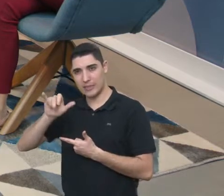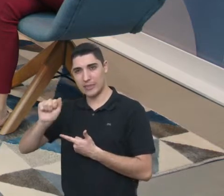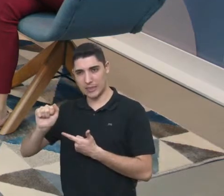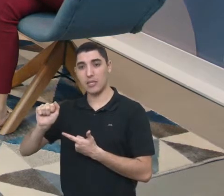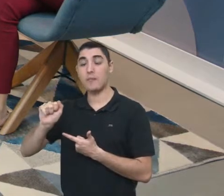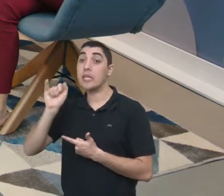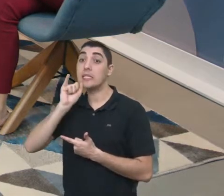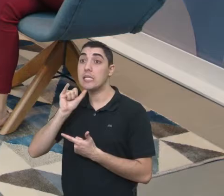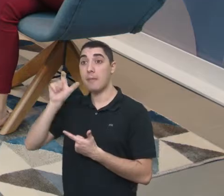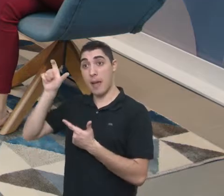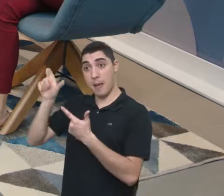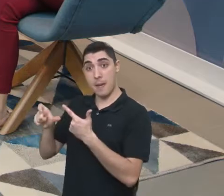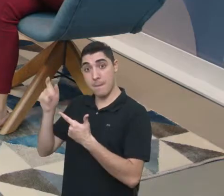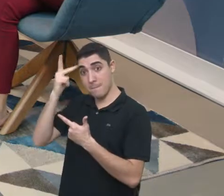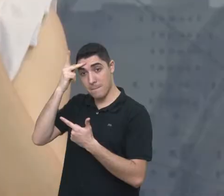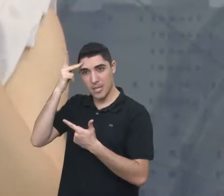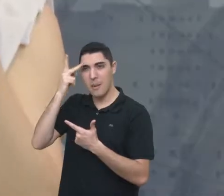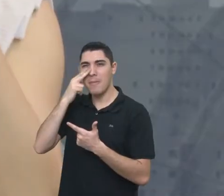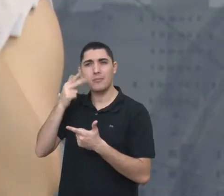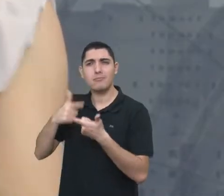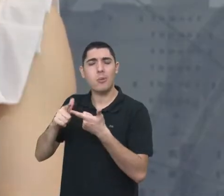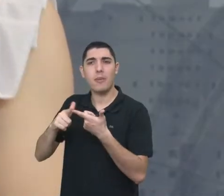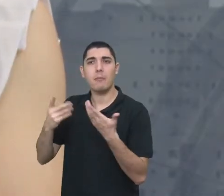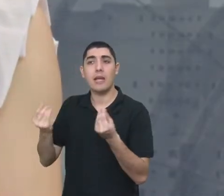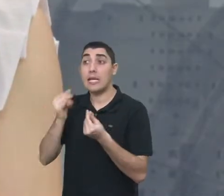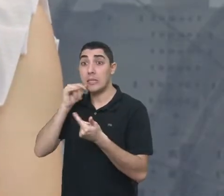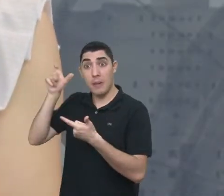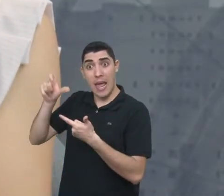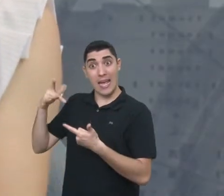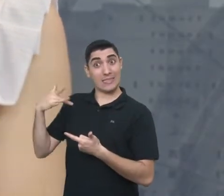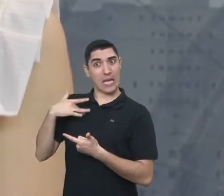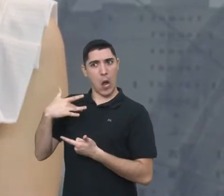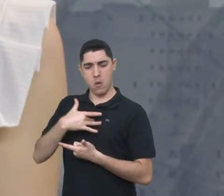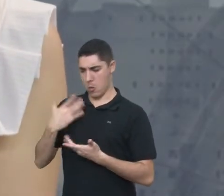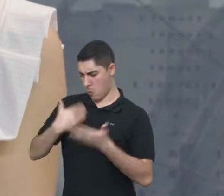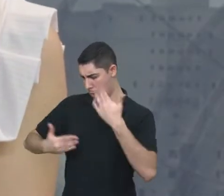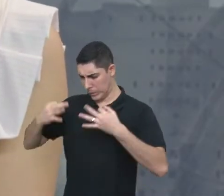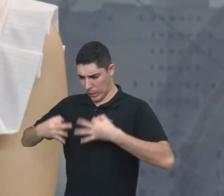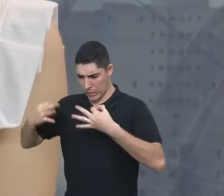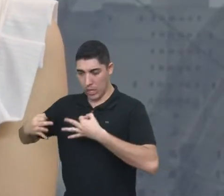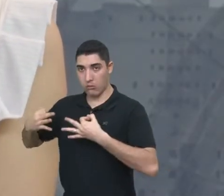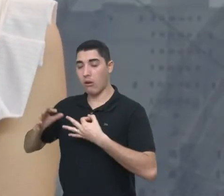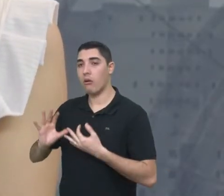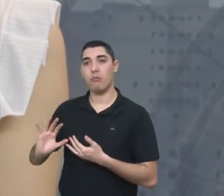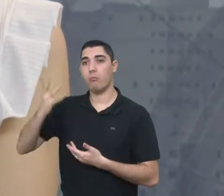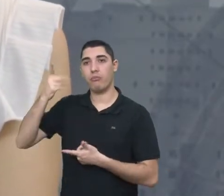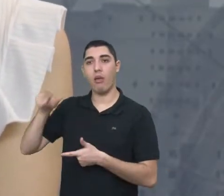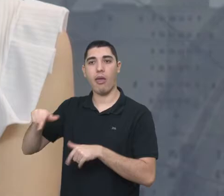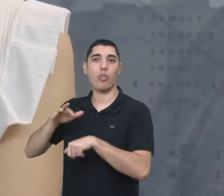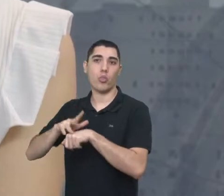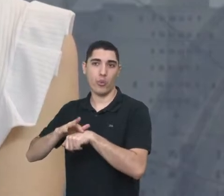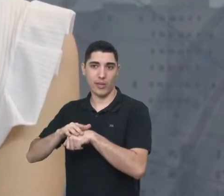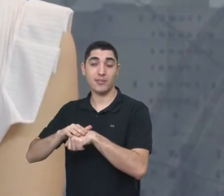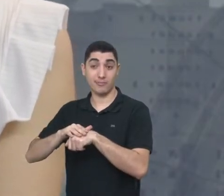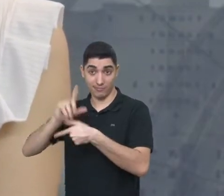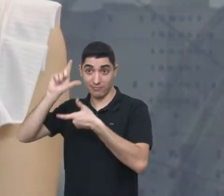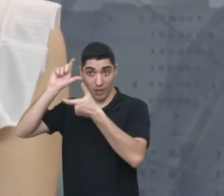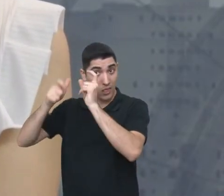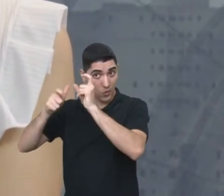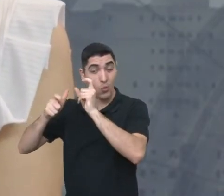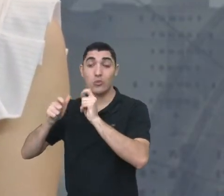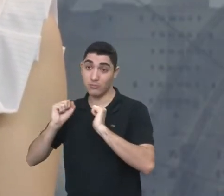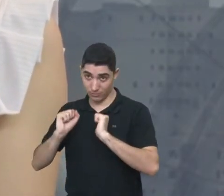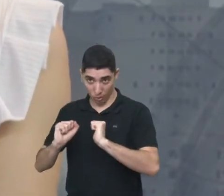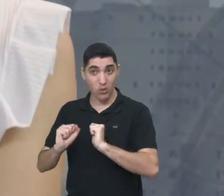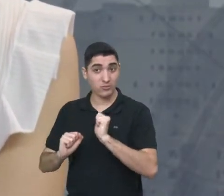um paradoxo, a pessoa ela quer tanto ser saudável que isso vira uma doença. Dentro disso tem o transtorno de